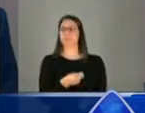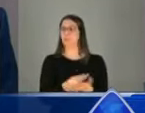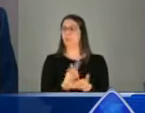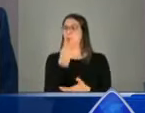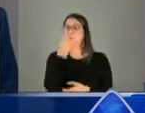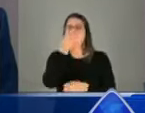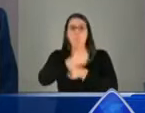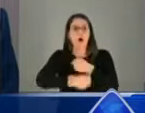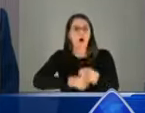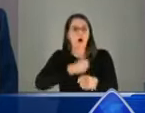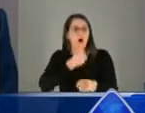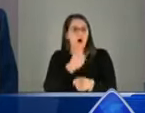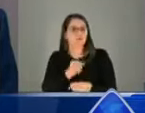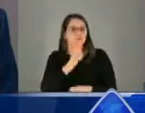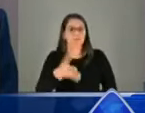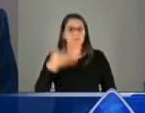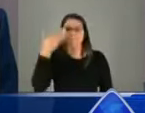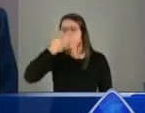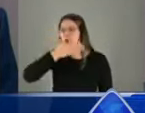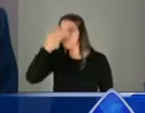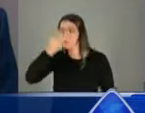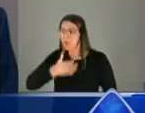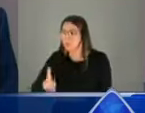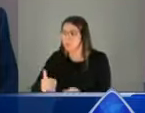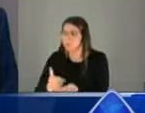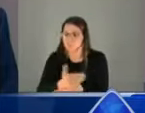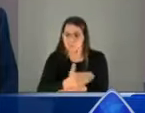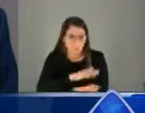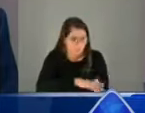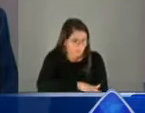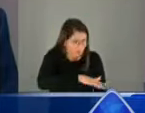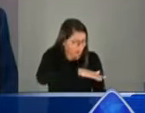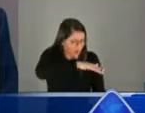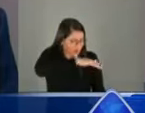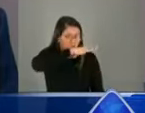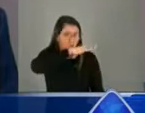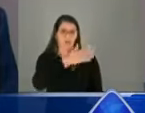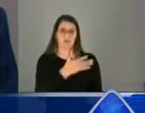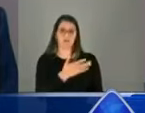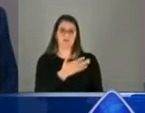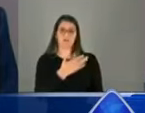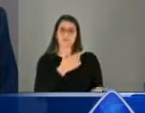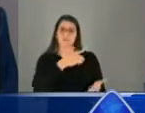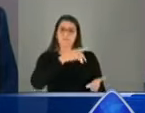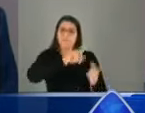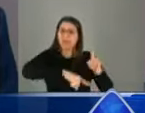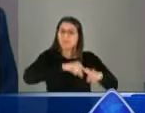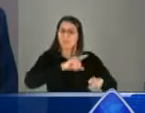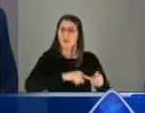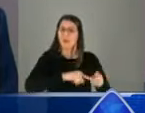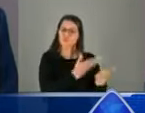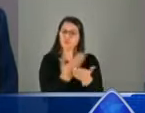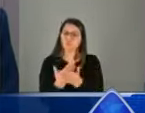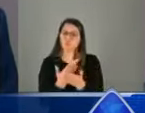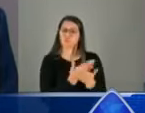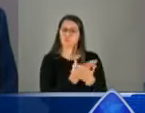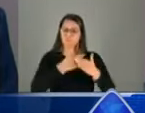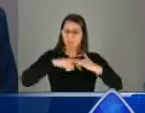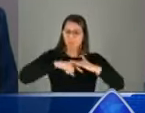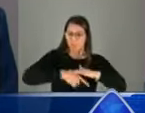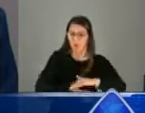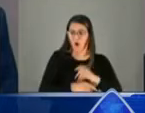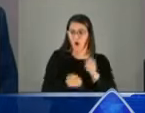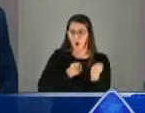dos melhores profissionais na área de infectologia no Brasil, no governo, por conta da polarização. Ela também